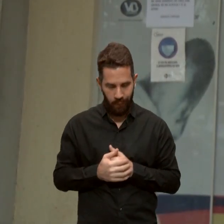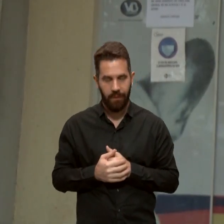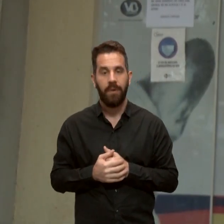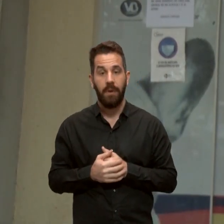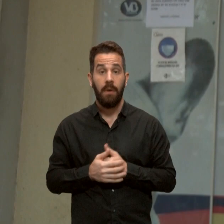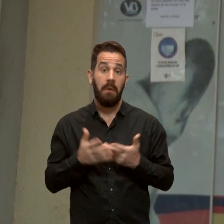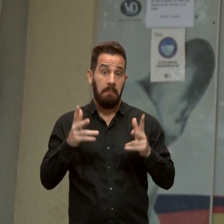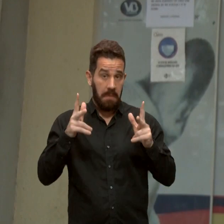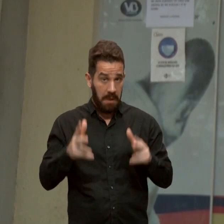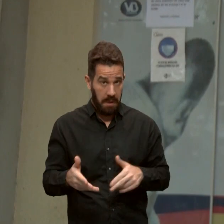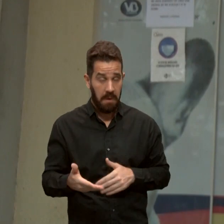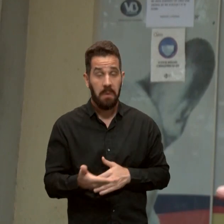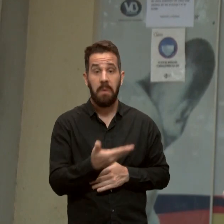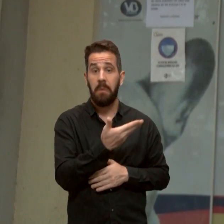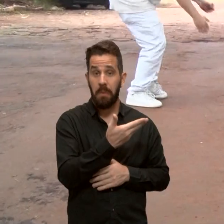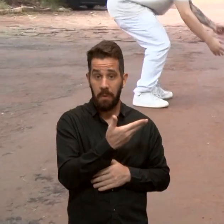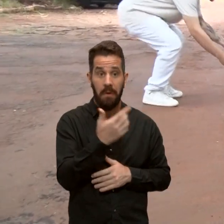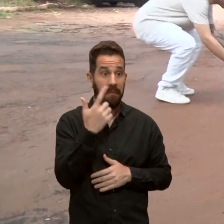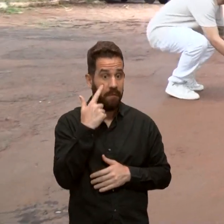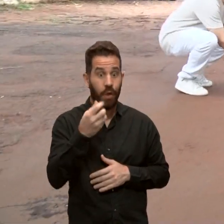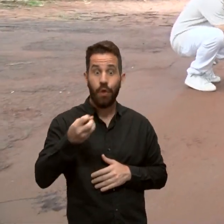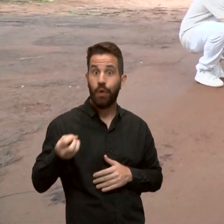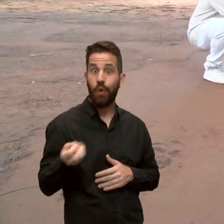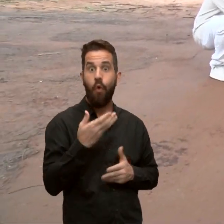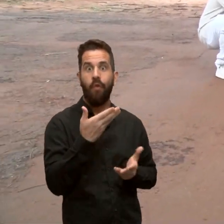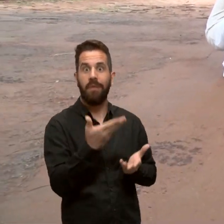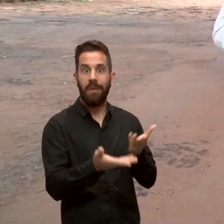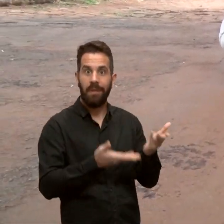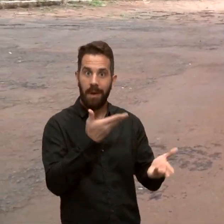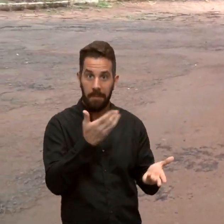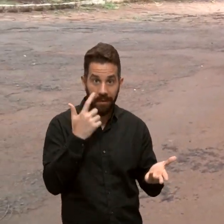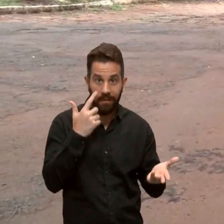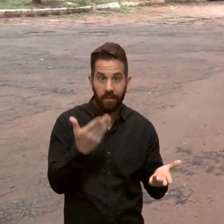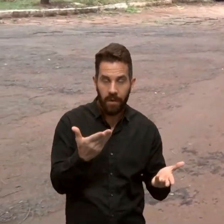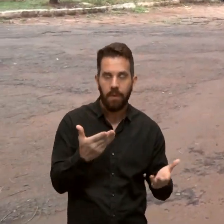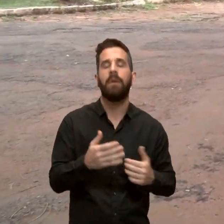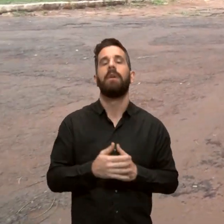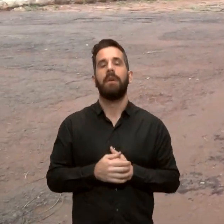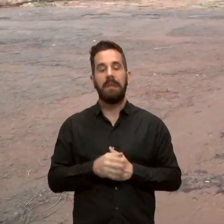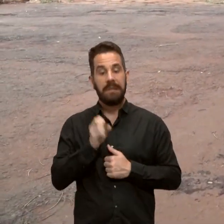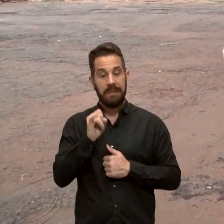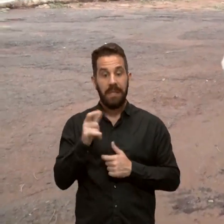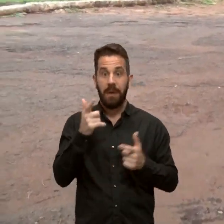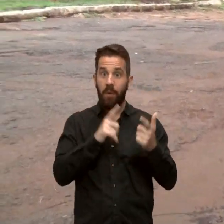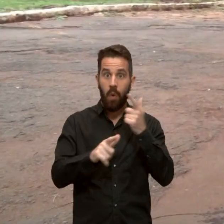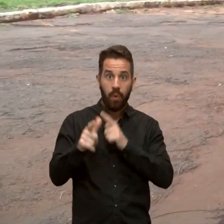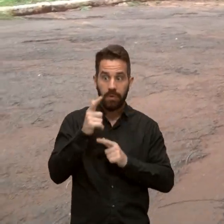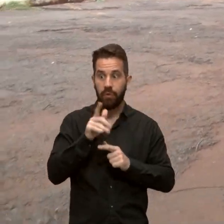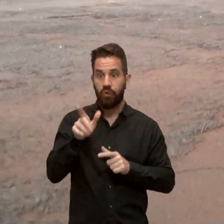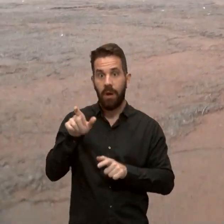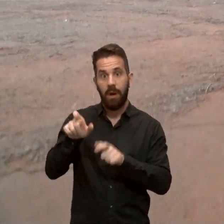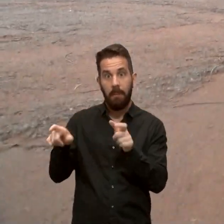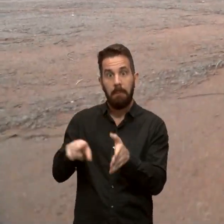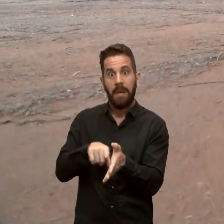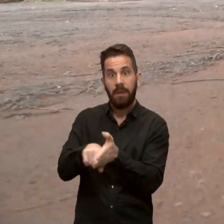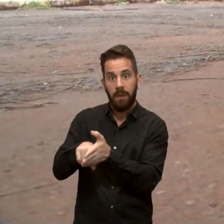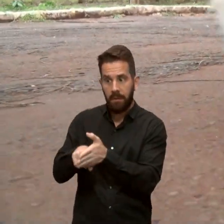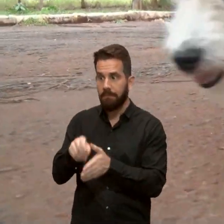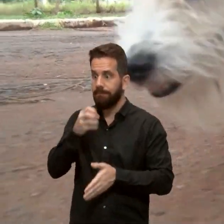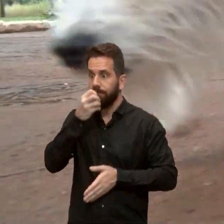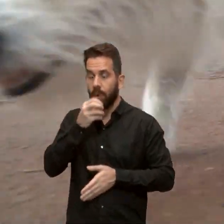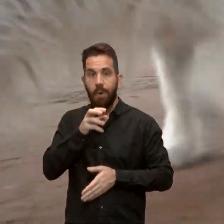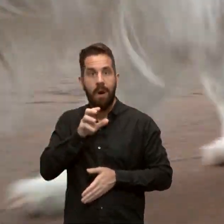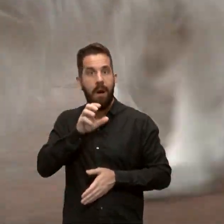viu aqui com a Bailey nesse procedimento novo. E aí eu penso, se a gente conseguiu, eles no caso, os pesquisadores, né, conseguiram uma resposta tão boa, tão rápida assim